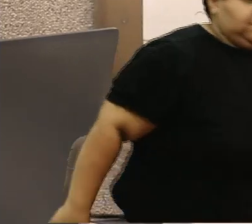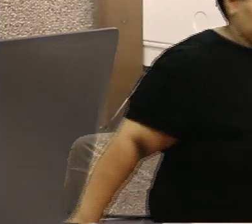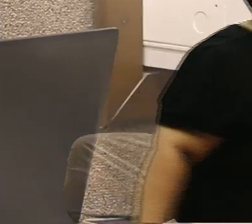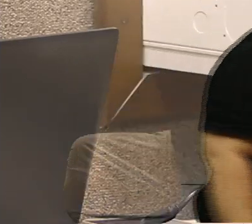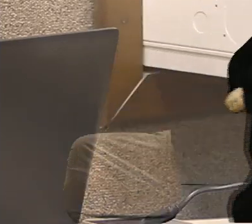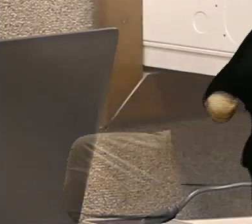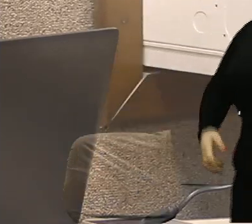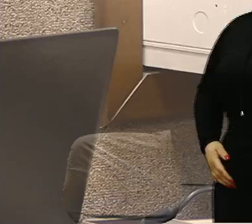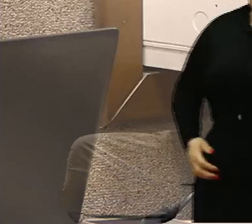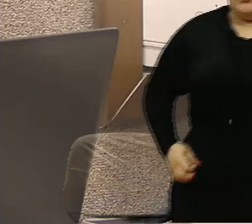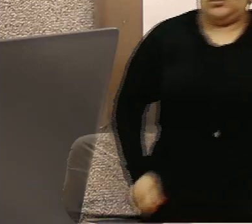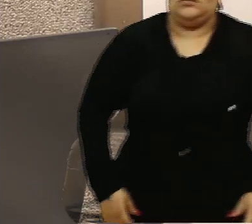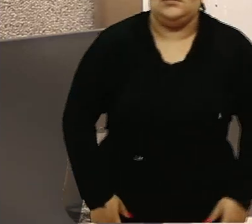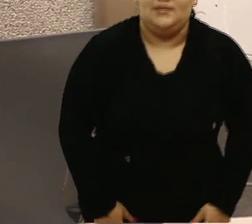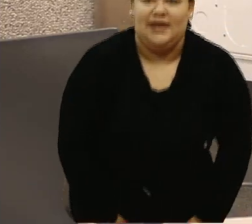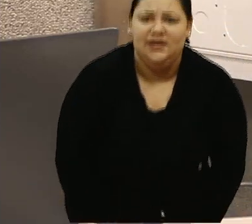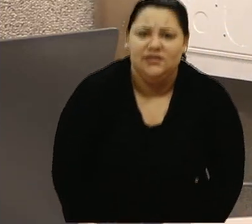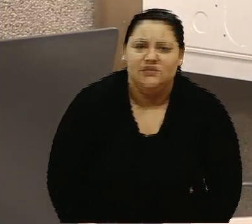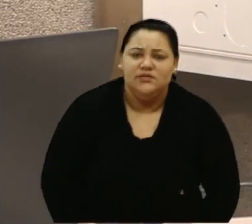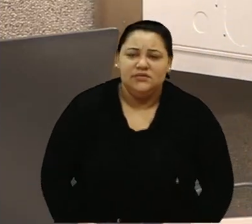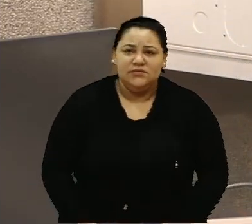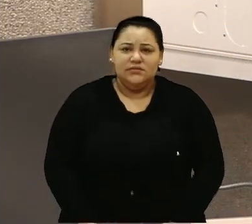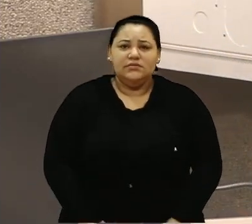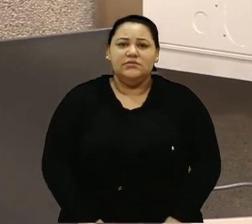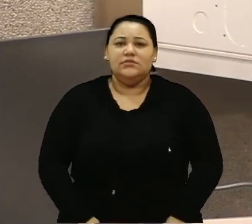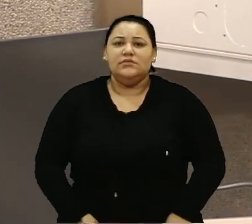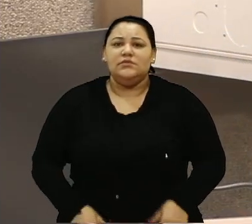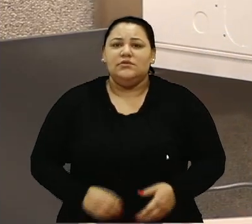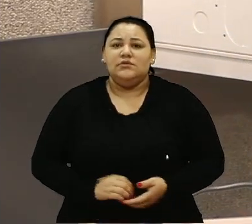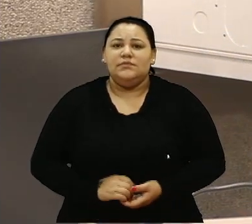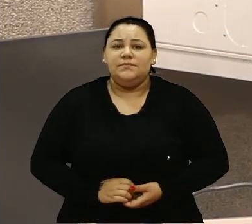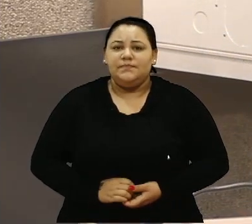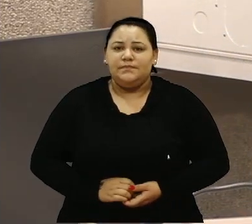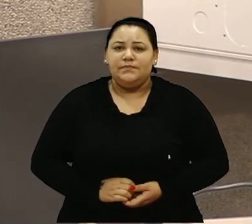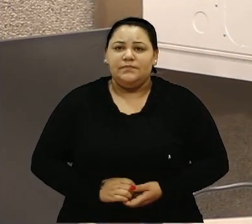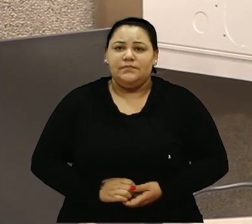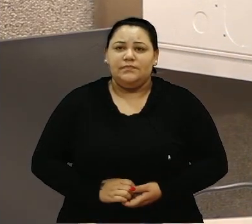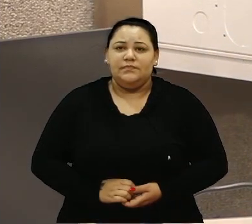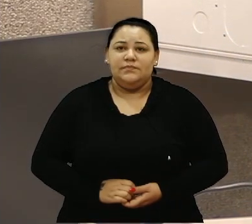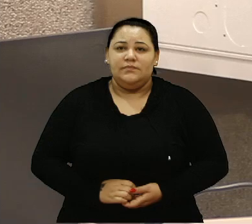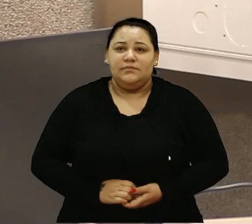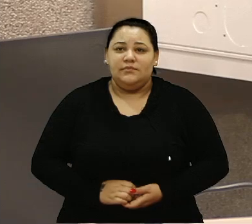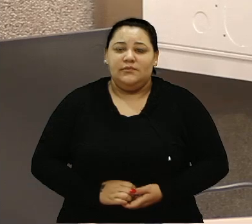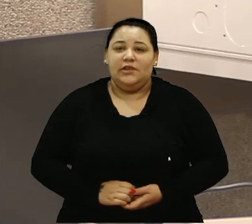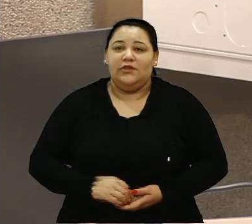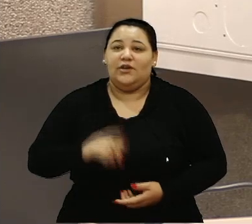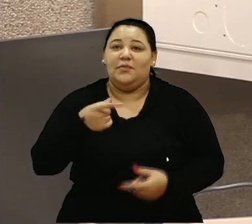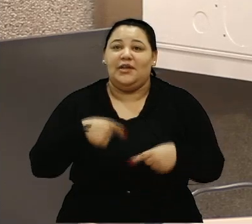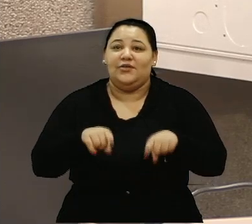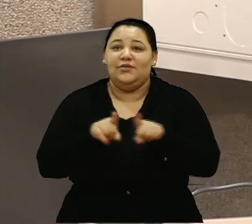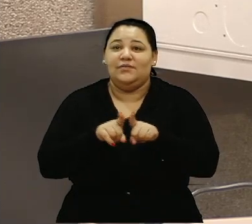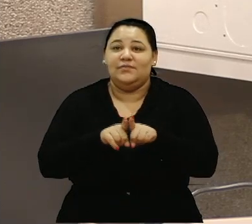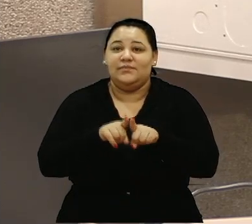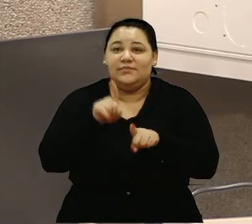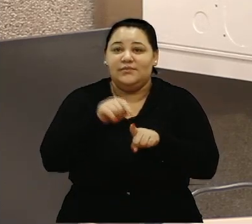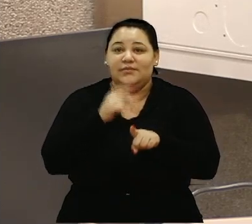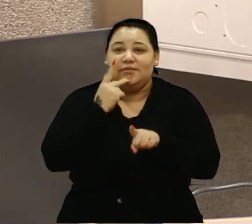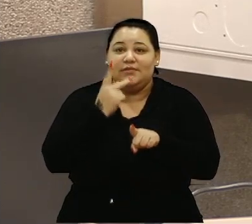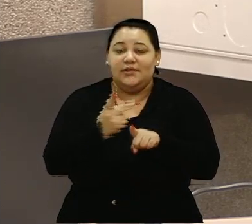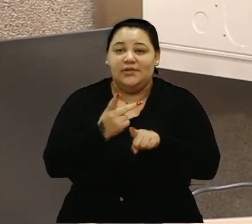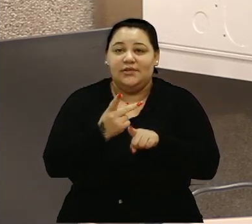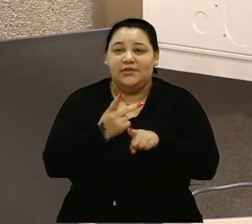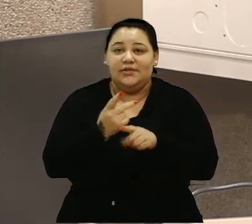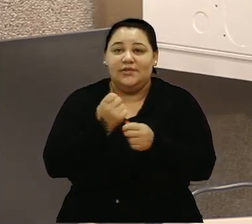de dezenas de reuniões no Campos da Serra. Por conta de que, normalmente, as taxas de